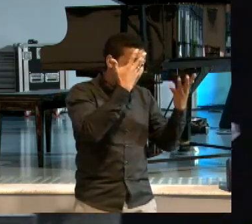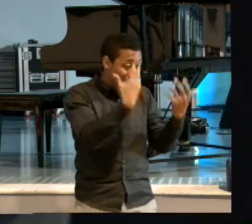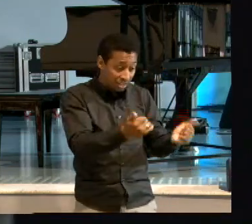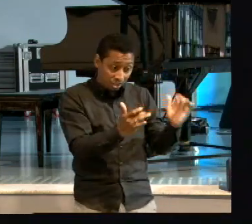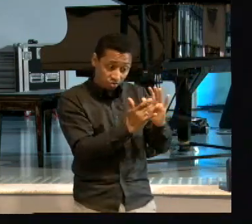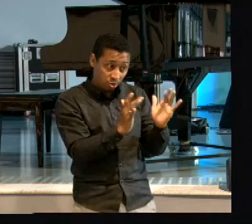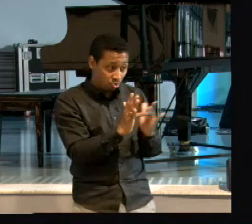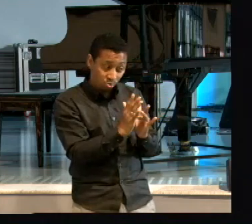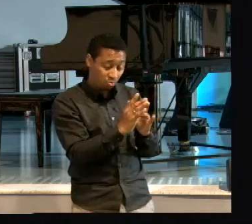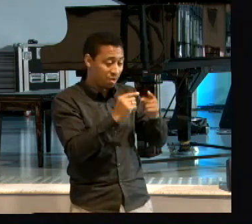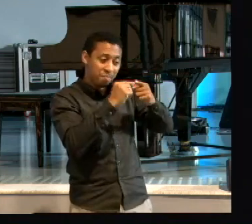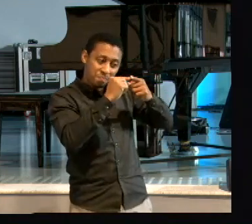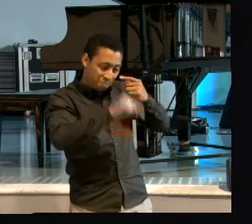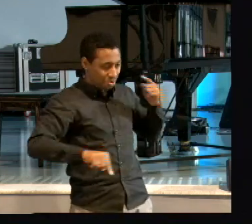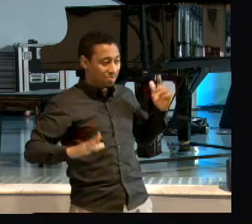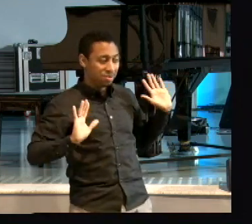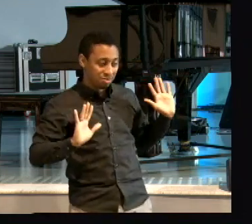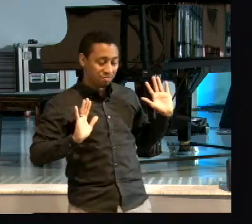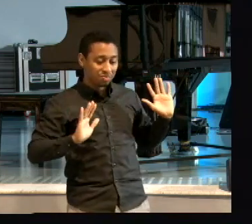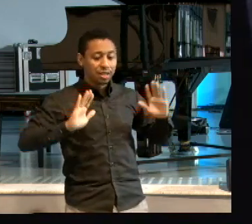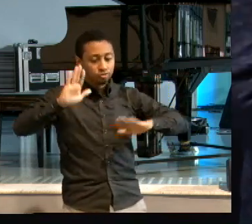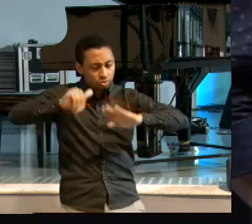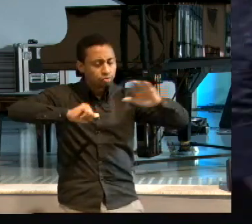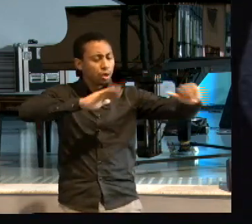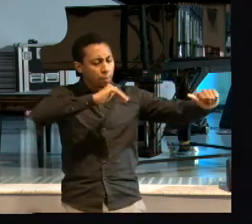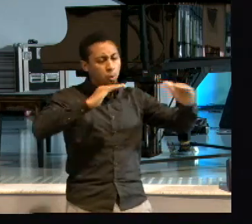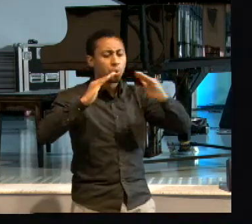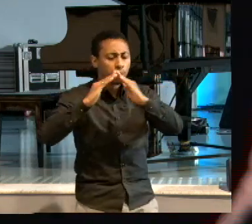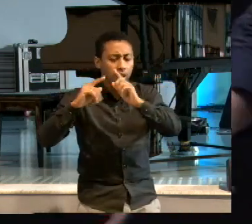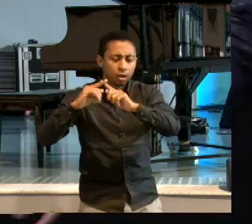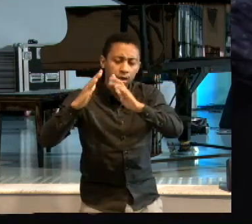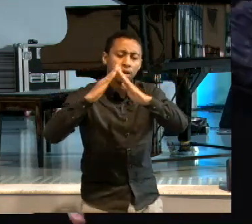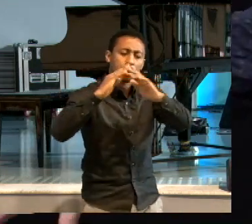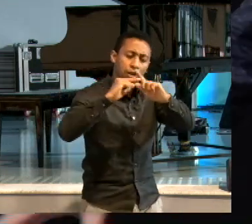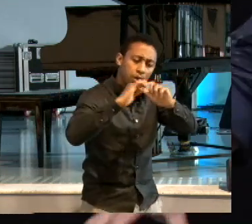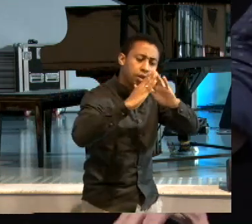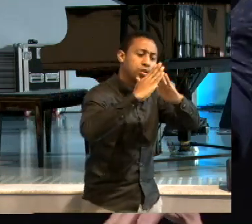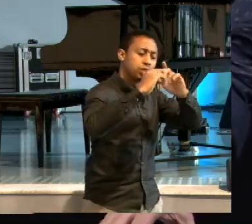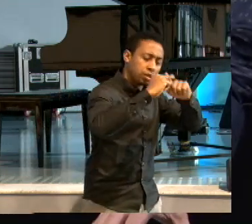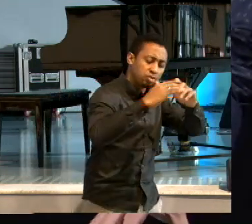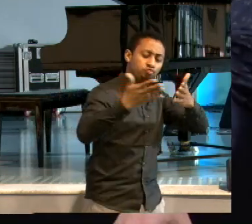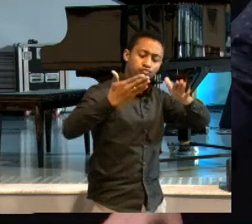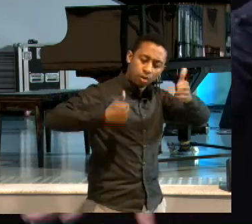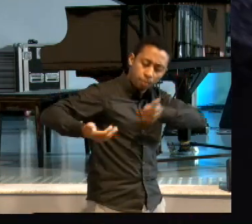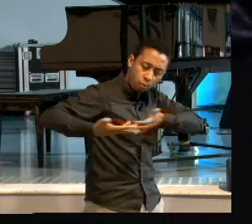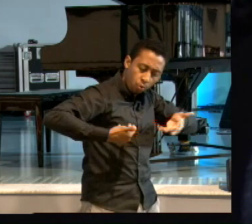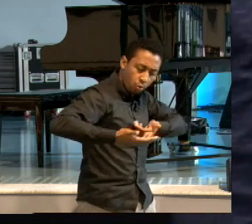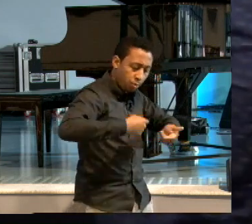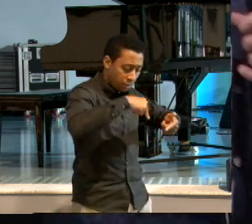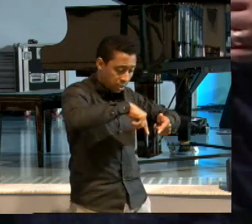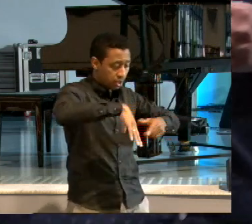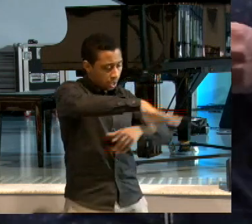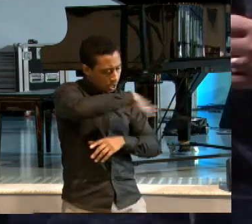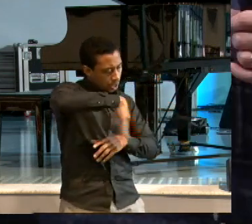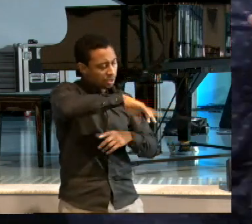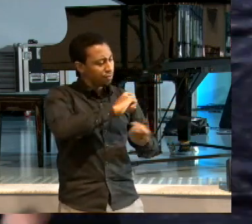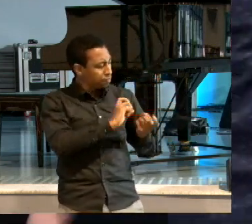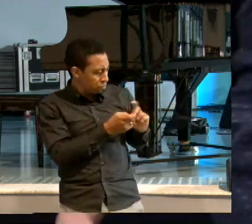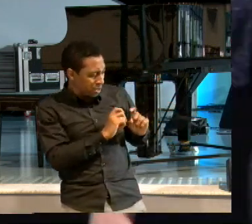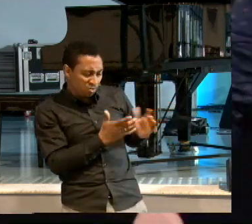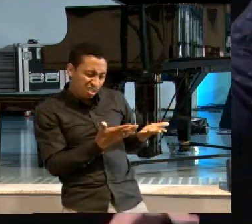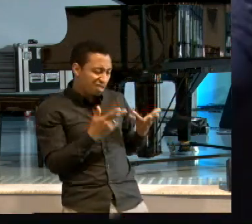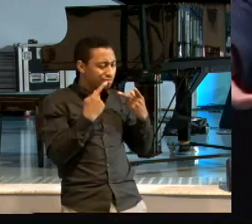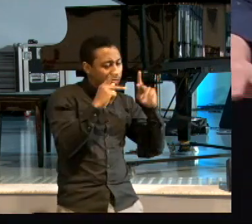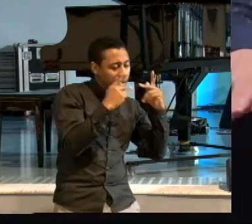algumas igrejas aqui da região e nós vamos ter um culto todo mundo junto. Ele tinha mostrado antes de irmos para o lugar de reunião, onde é que a gente ia